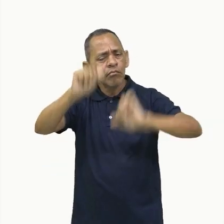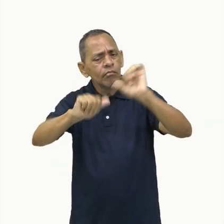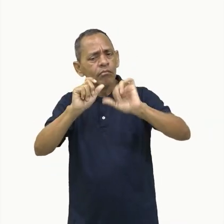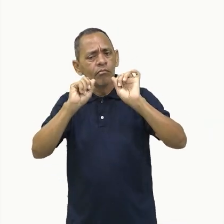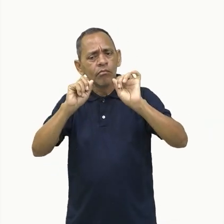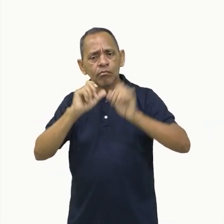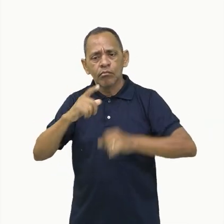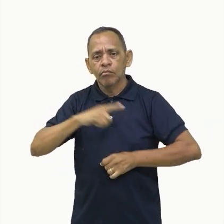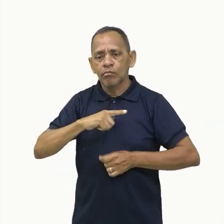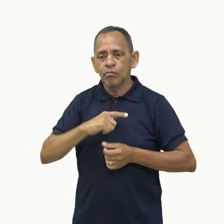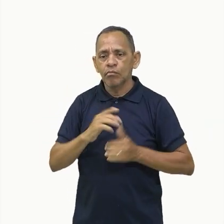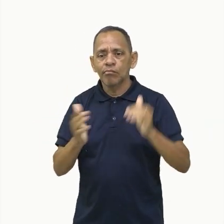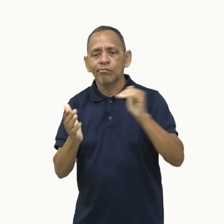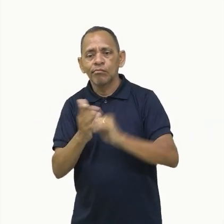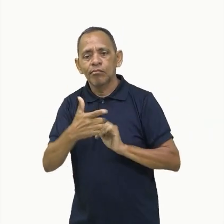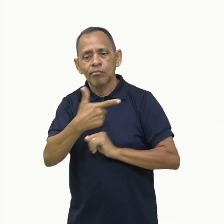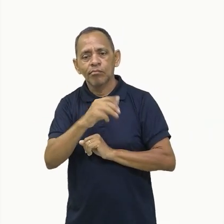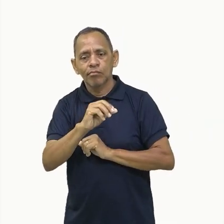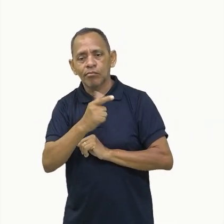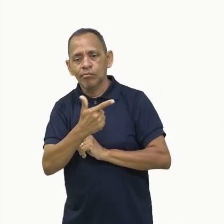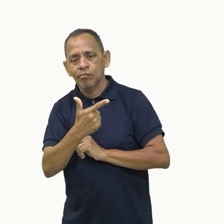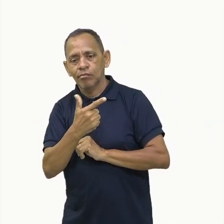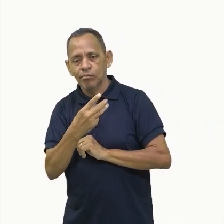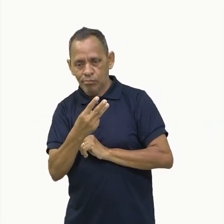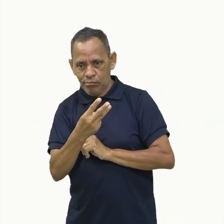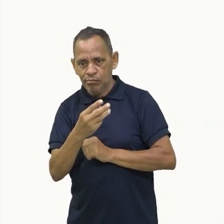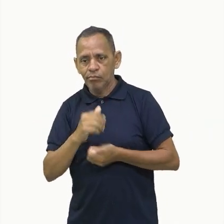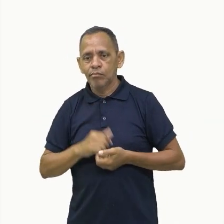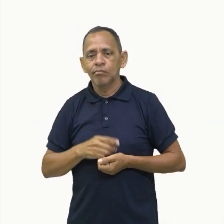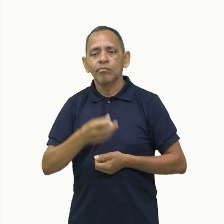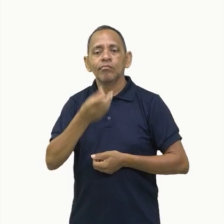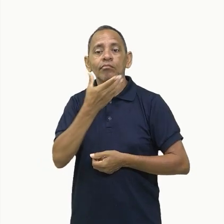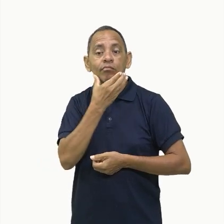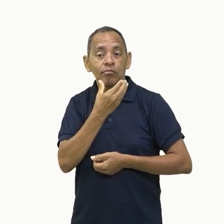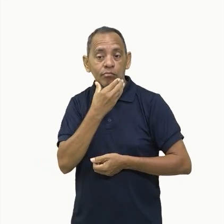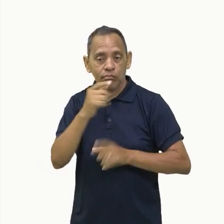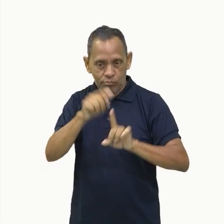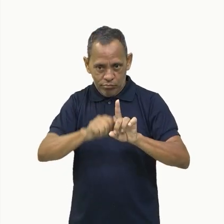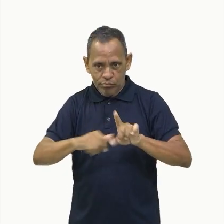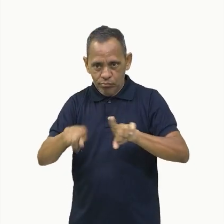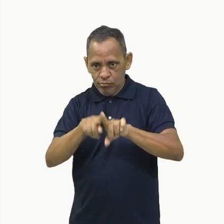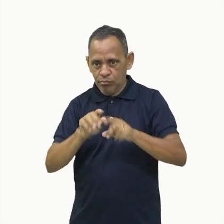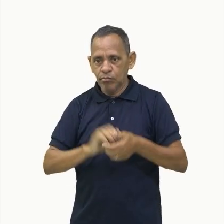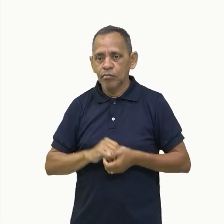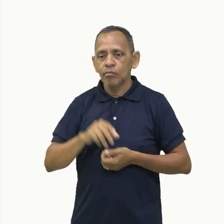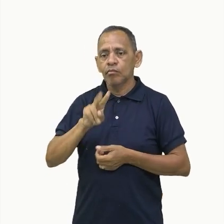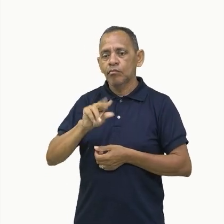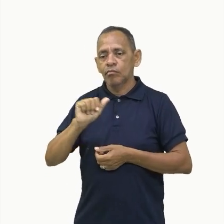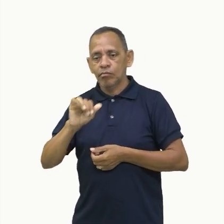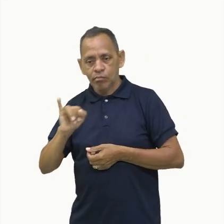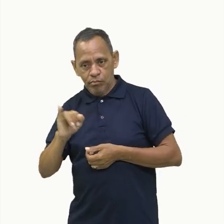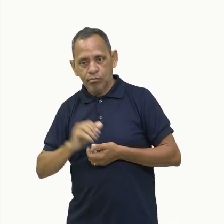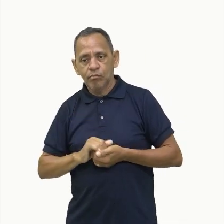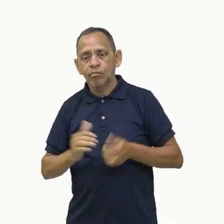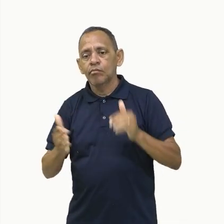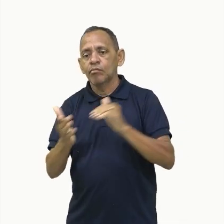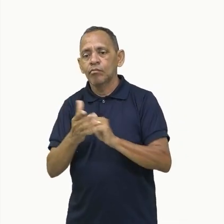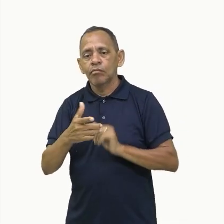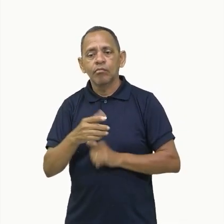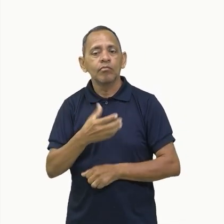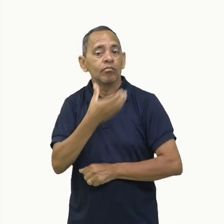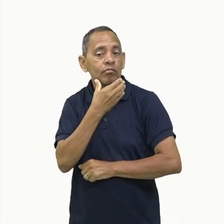o final de 2023, dezembro de 2023, tá? E vai até dezembro